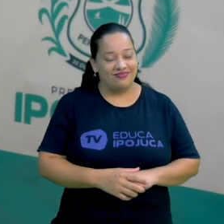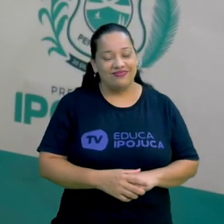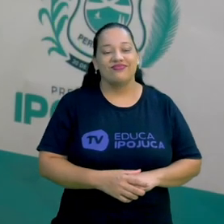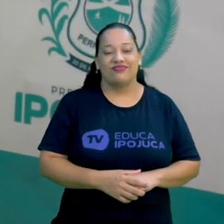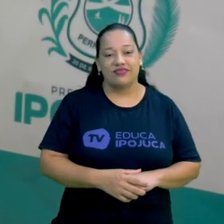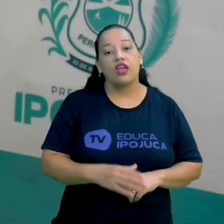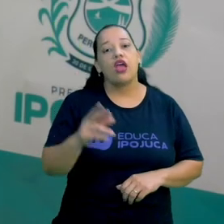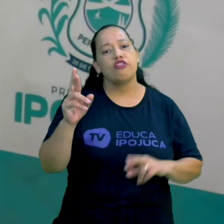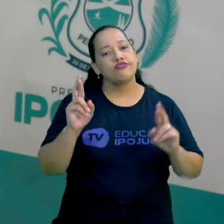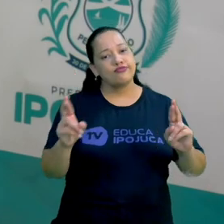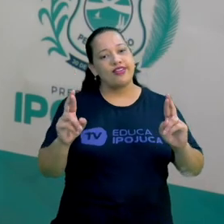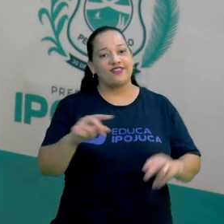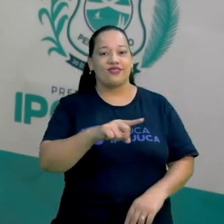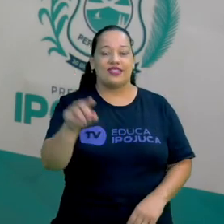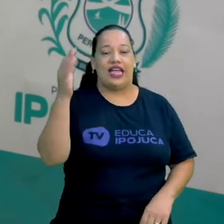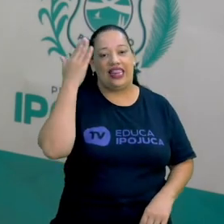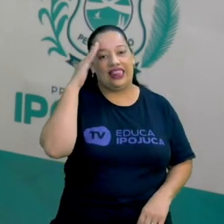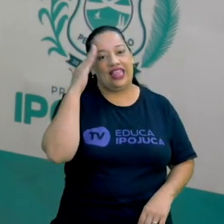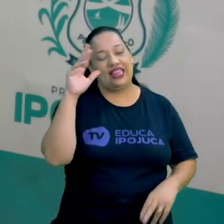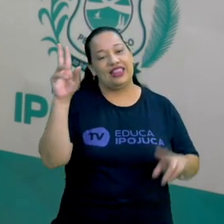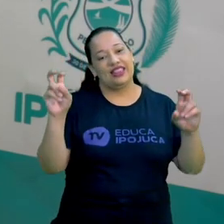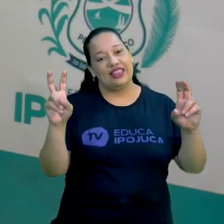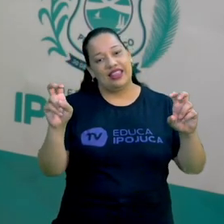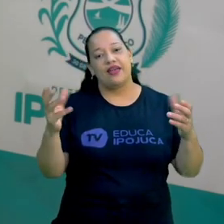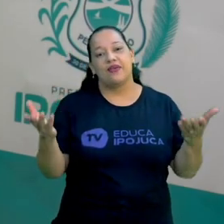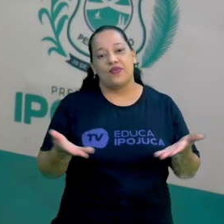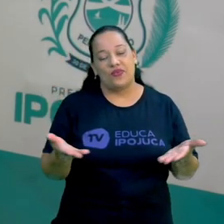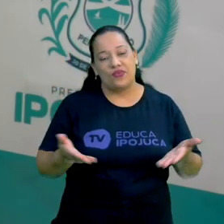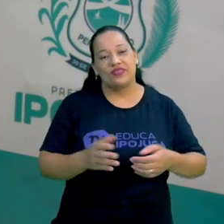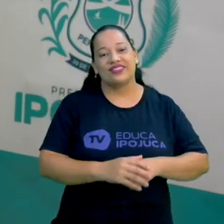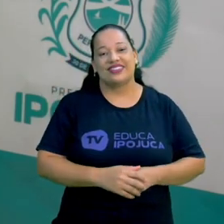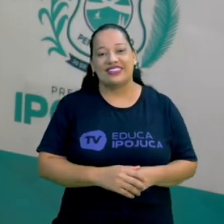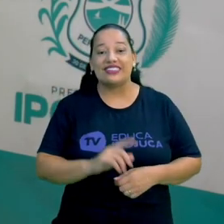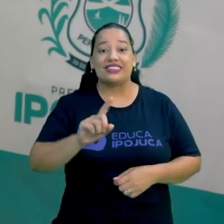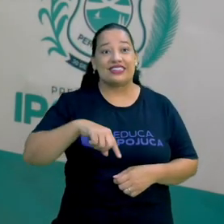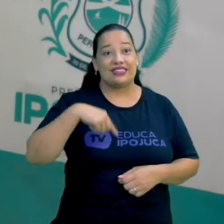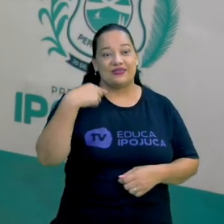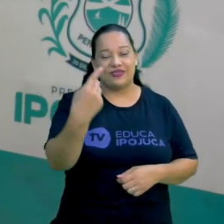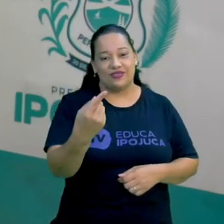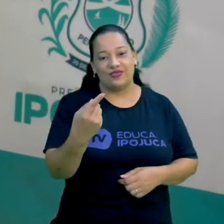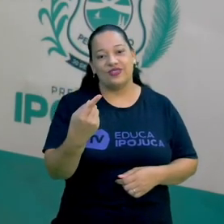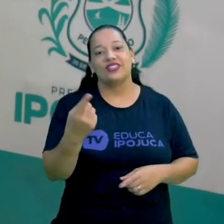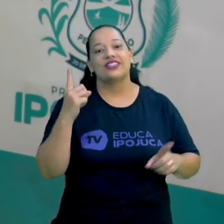tenham entendido um pouco este assunto e nós nos vamos